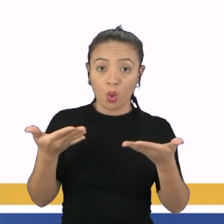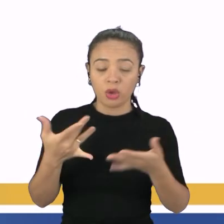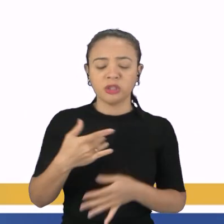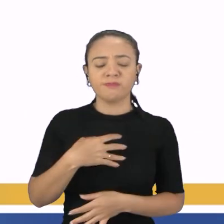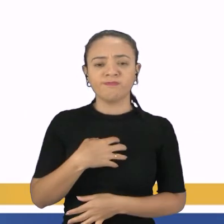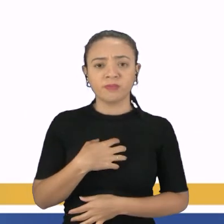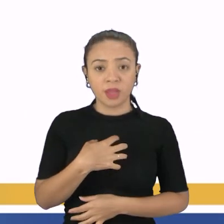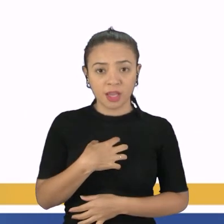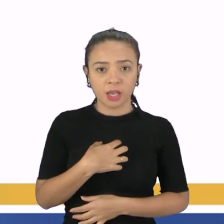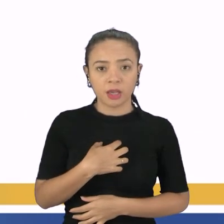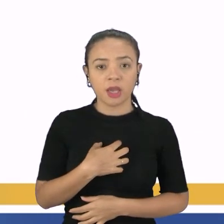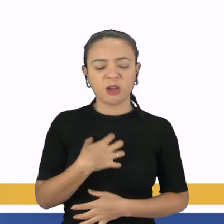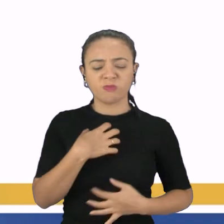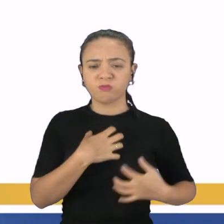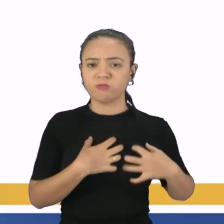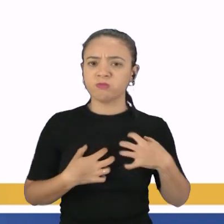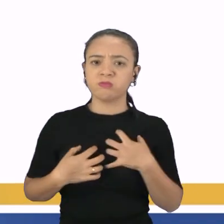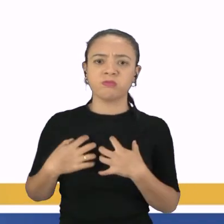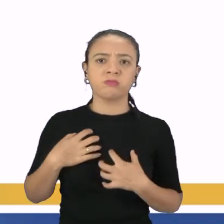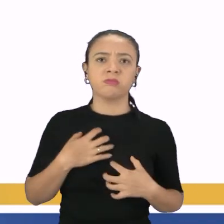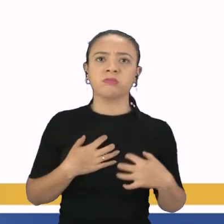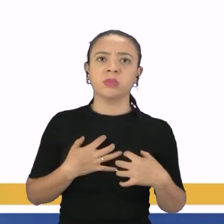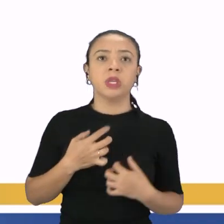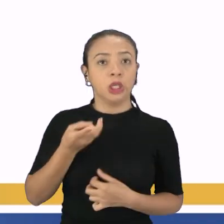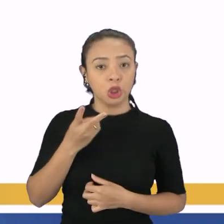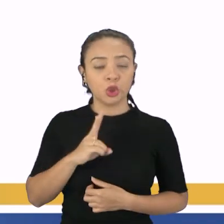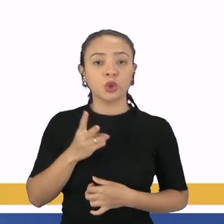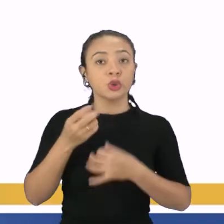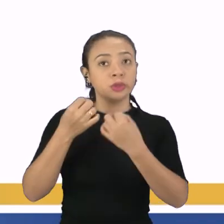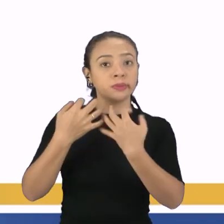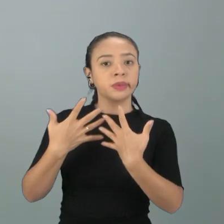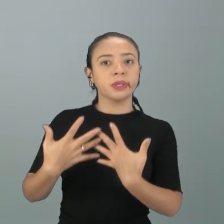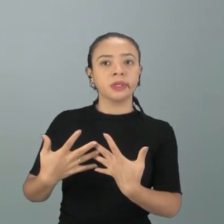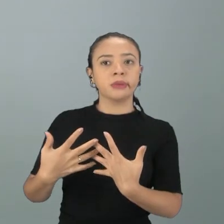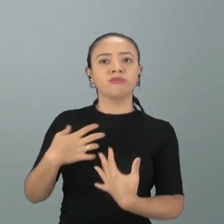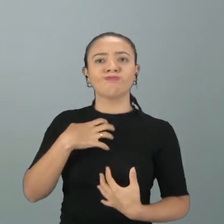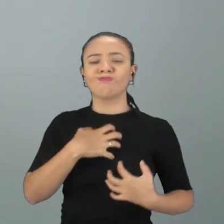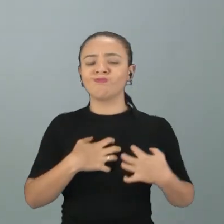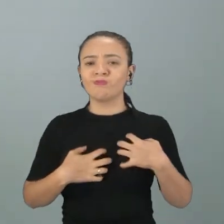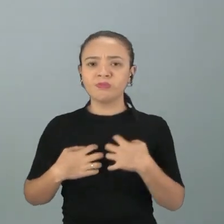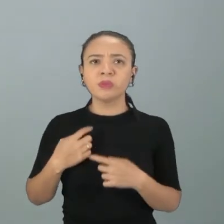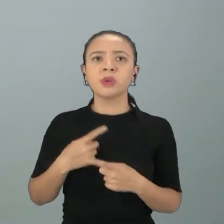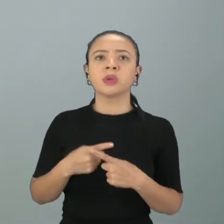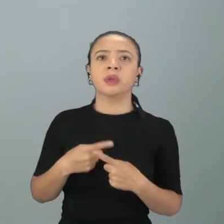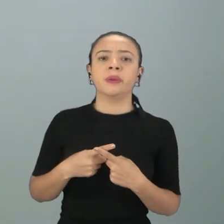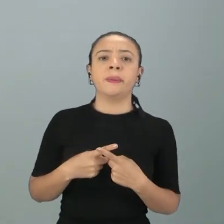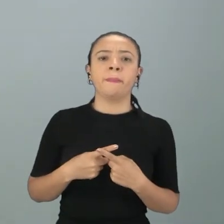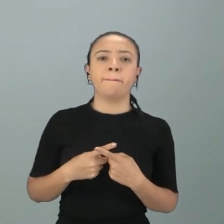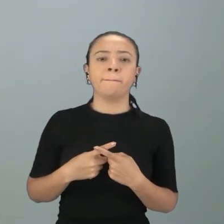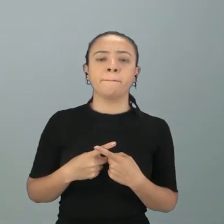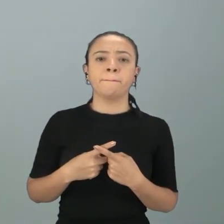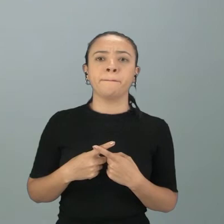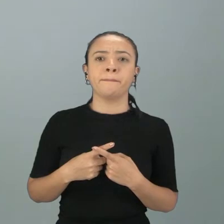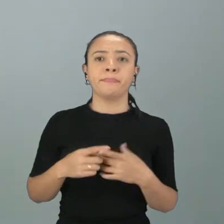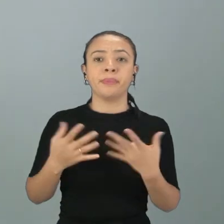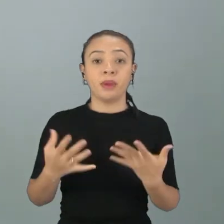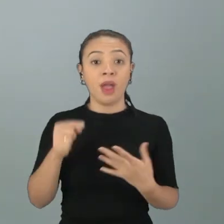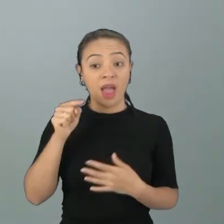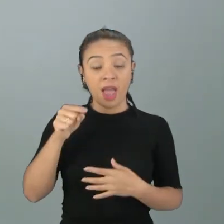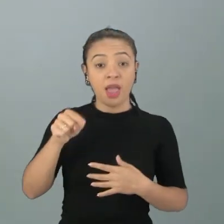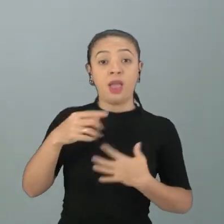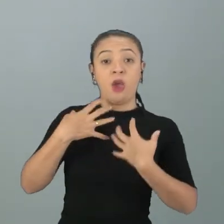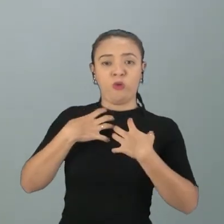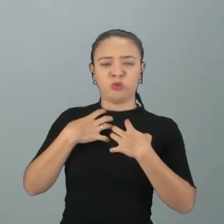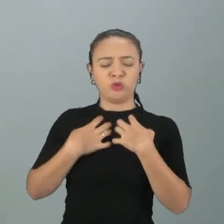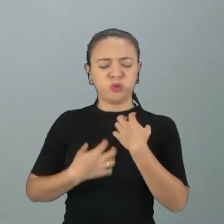sinto imensamente frustrada. E ela segue falando sobre essa frustração. E é justamente esta frustração